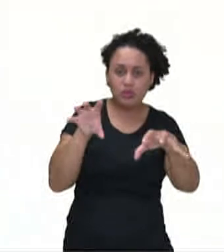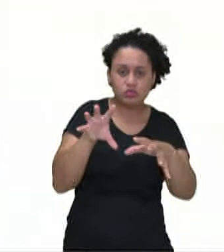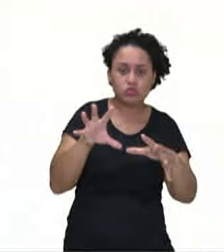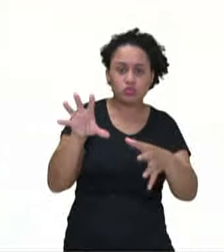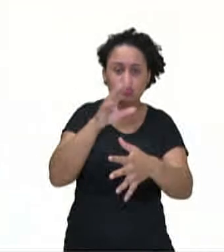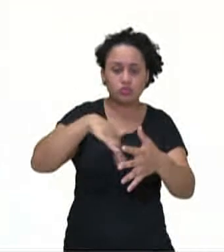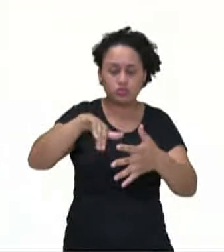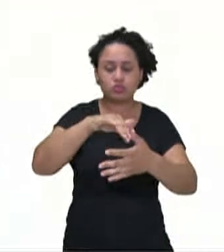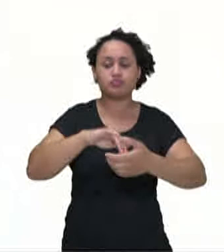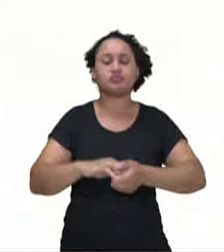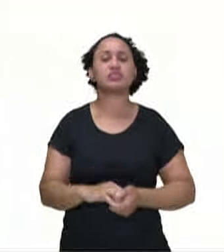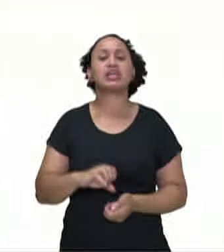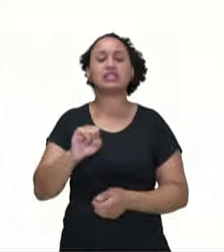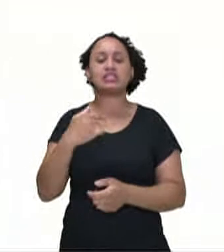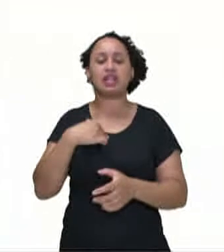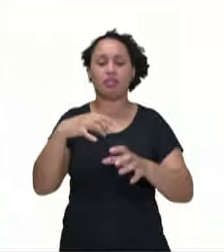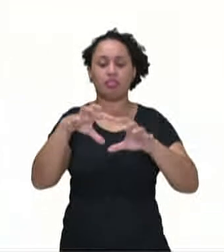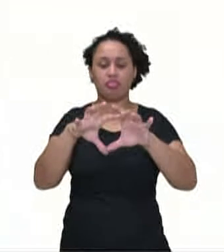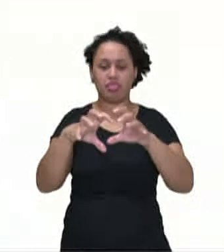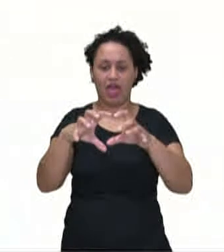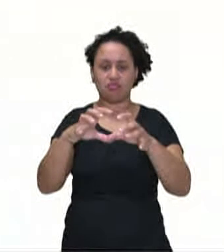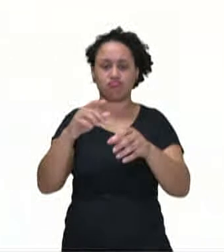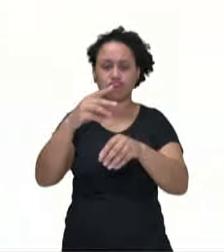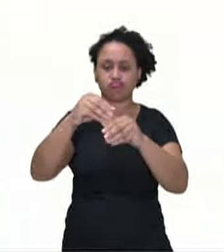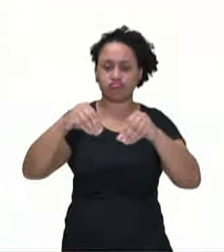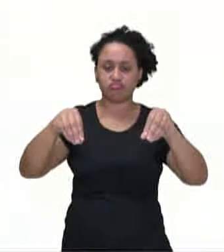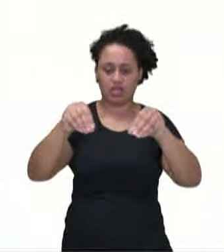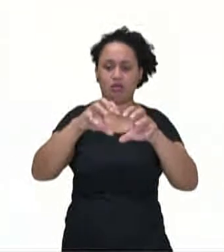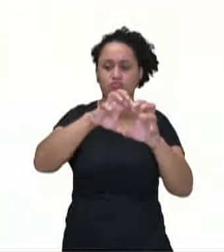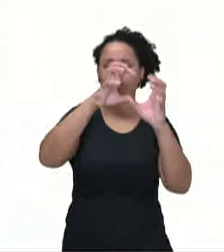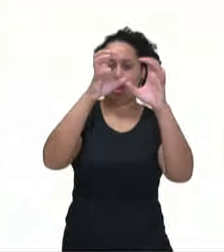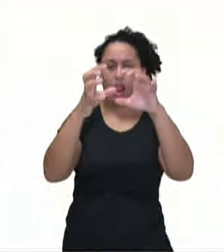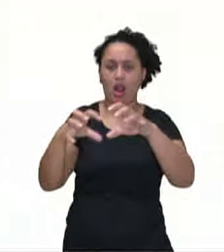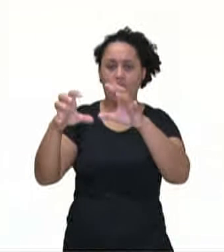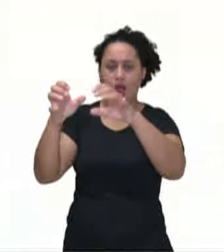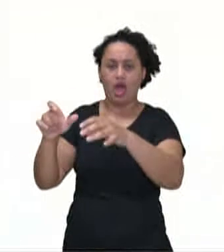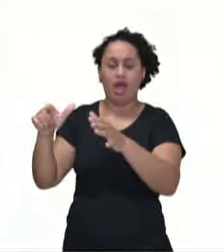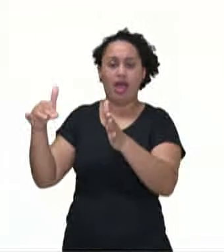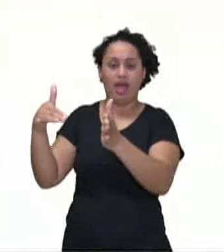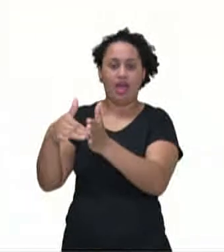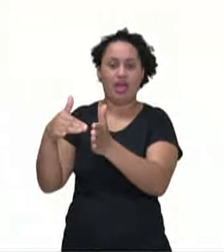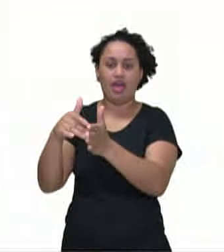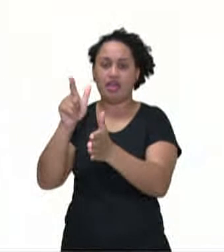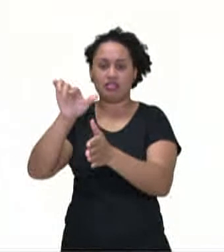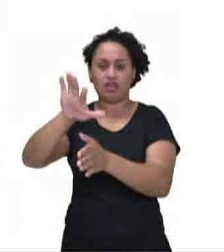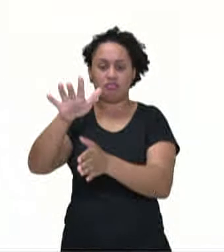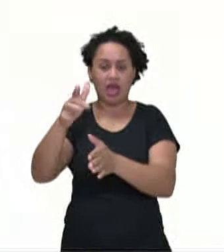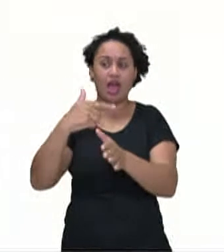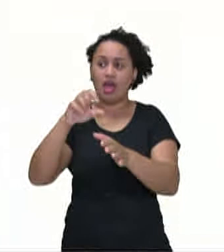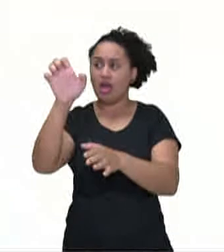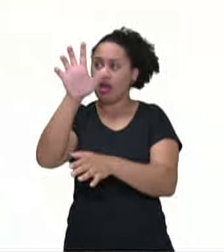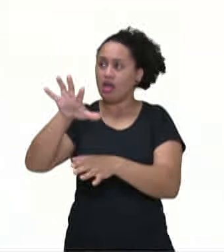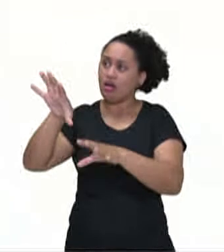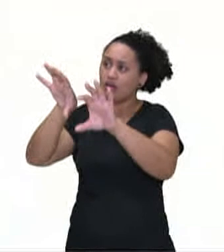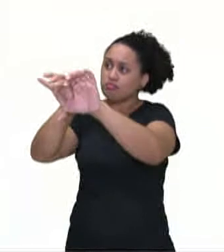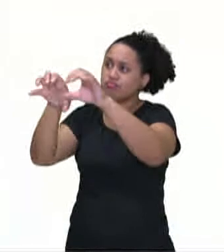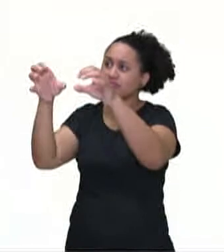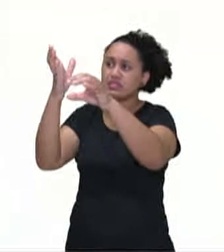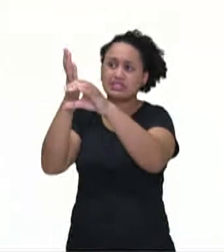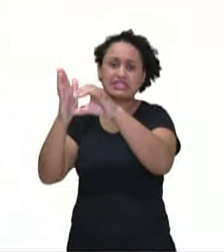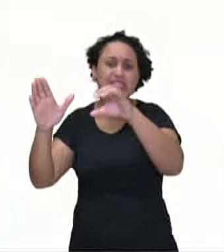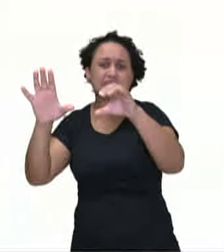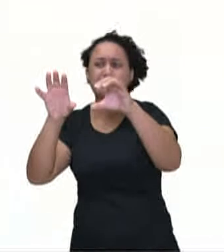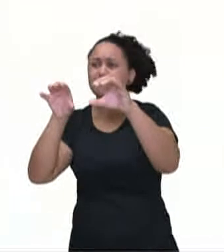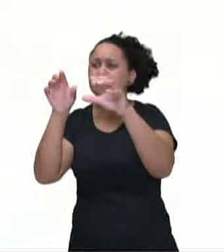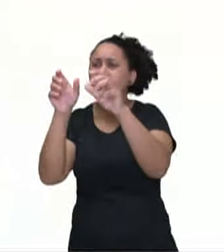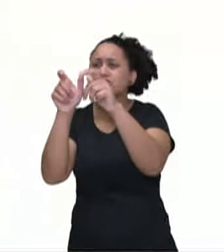terra for levado pelas águas até o mar, a Europa ficará diminuída, como se fosse um promontório, um